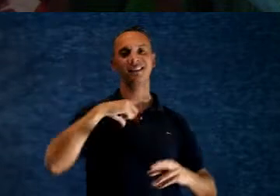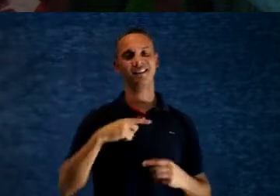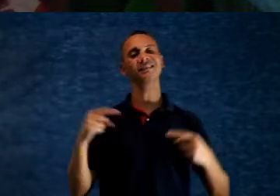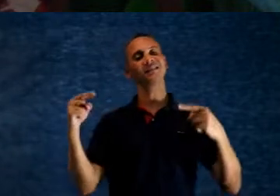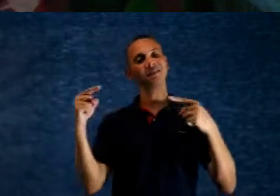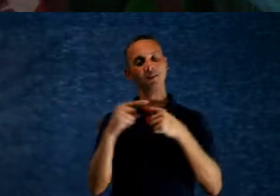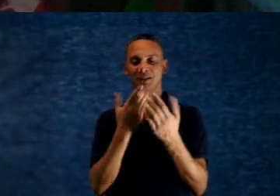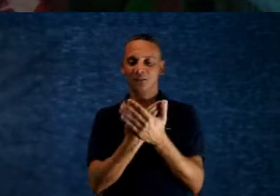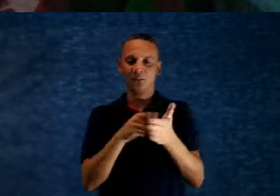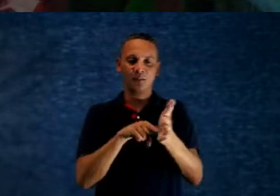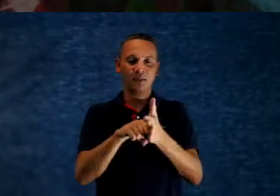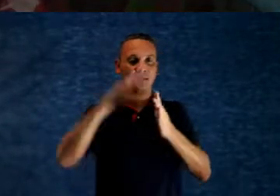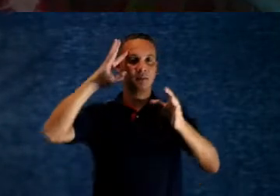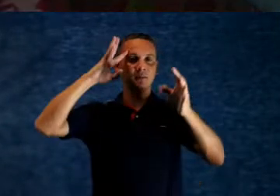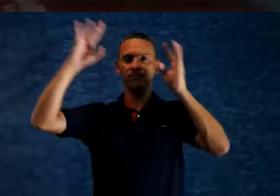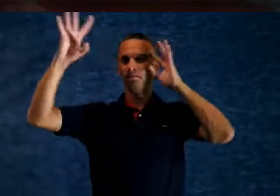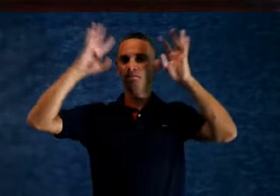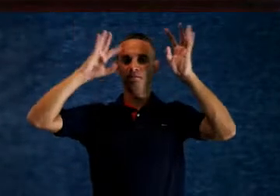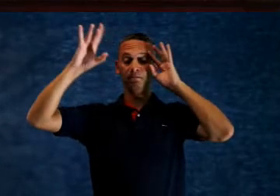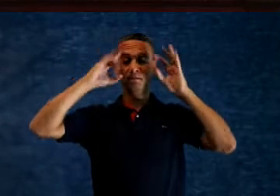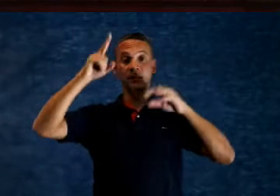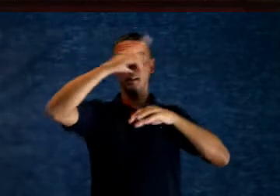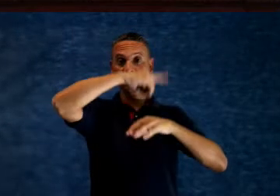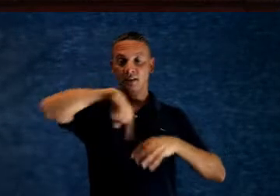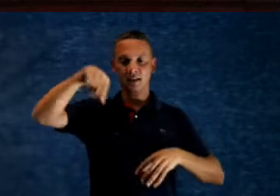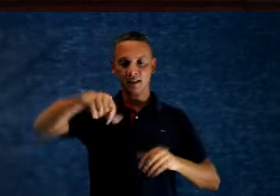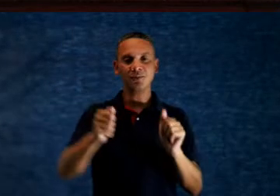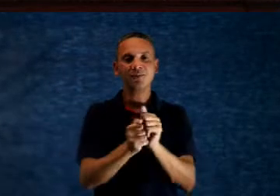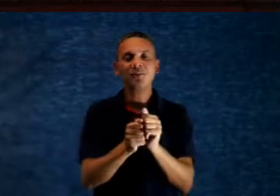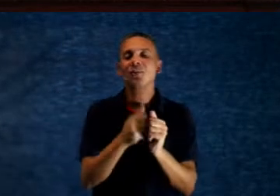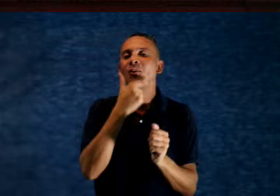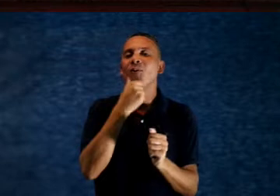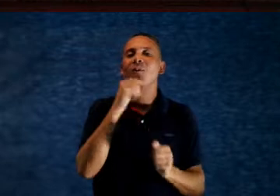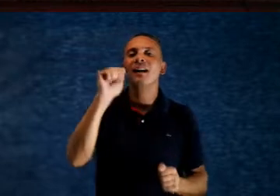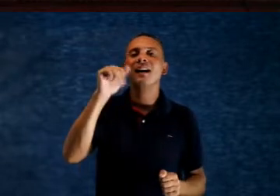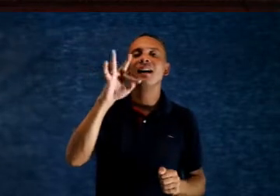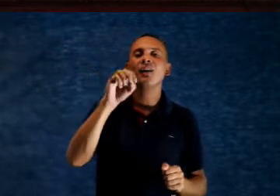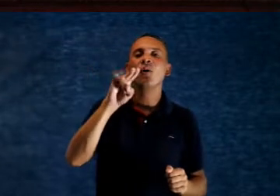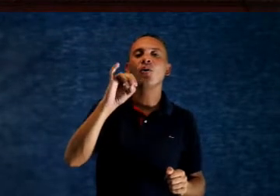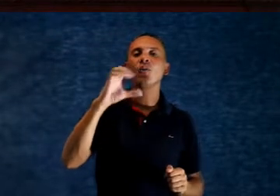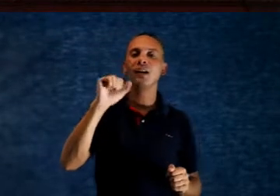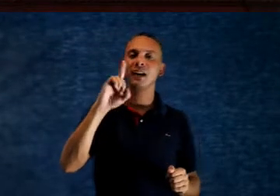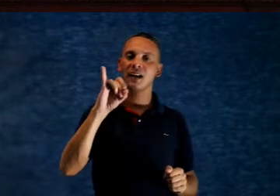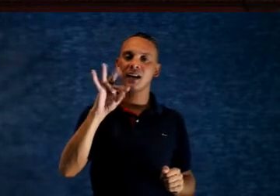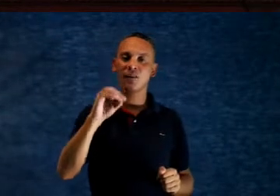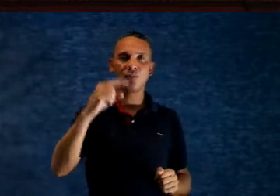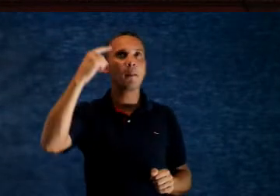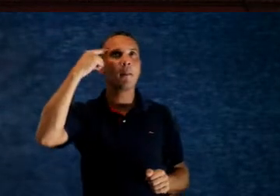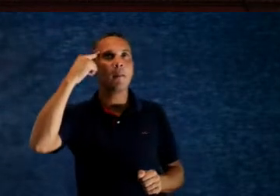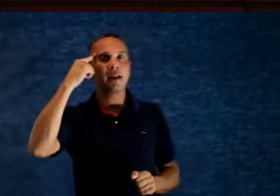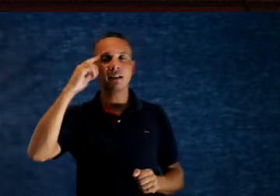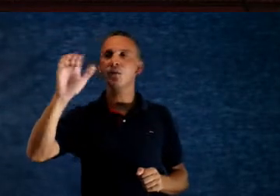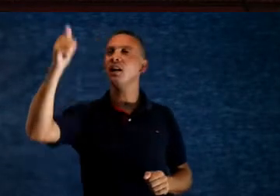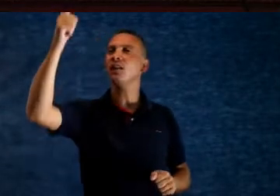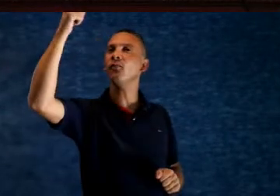para estudo e reflexão. Fiquemos com Antônio Cândido quando considera o externo como a